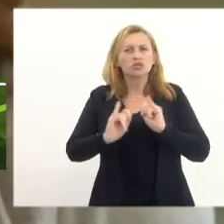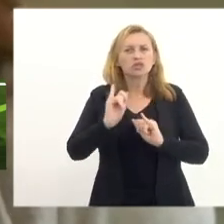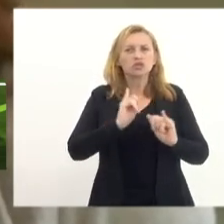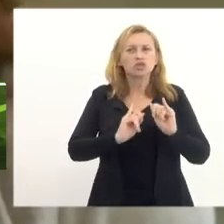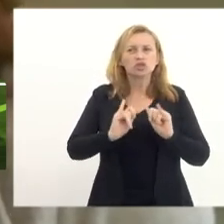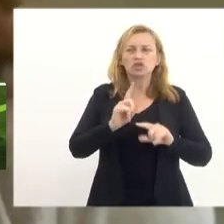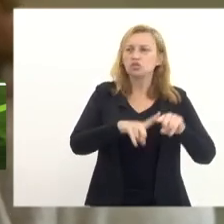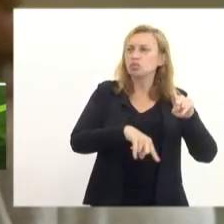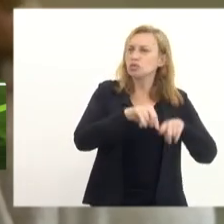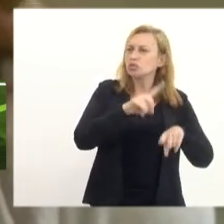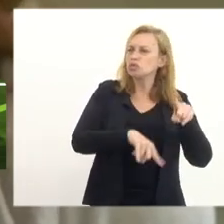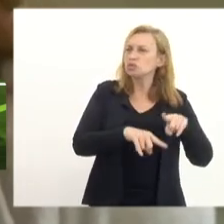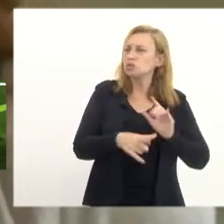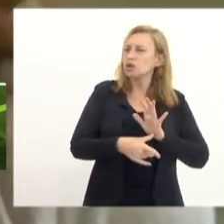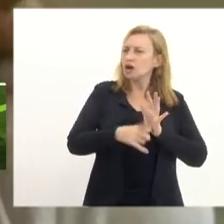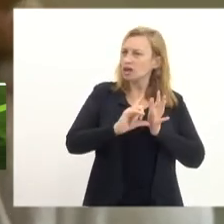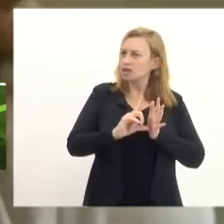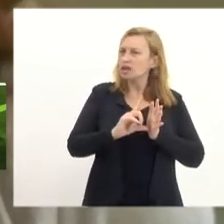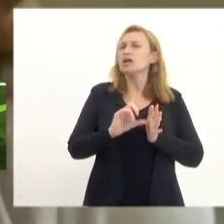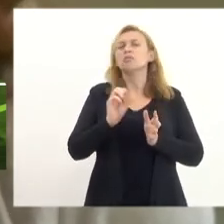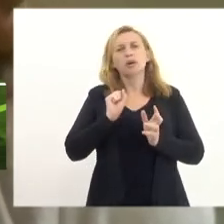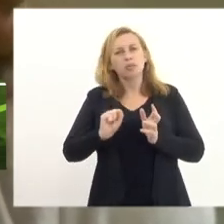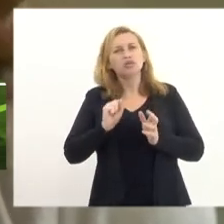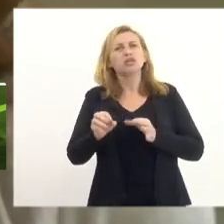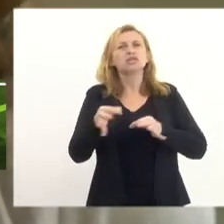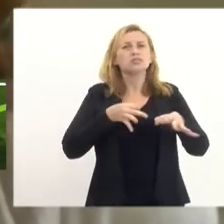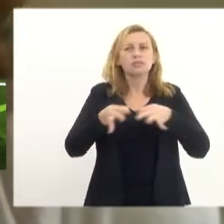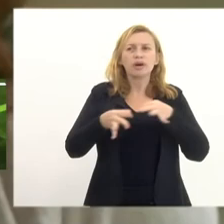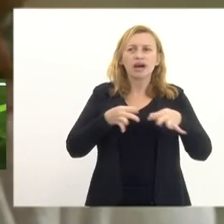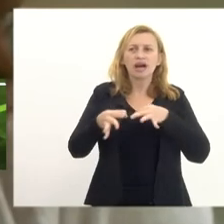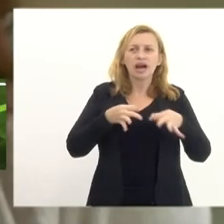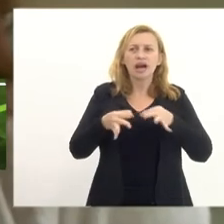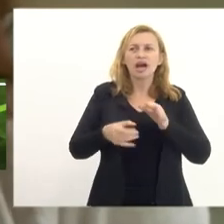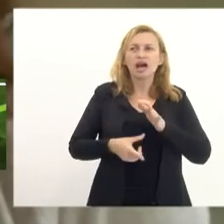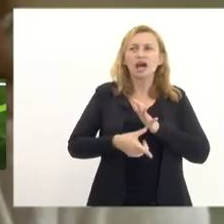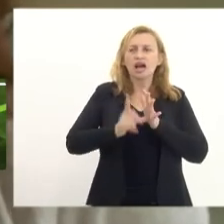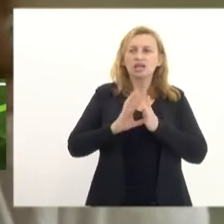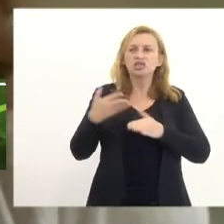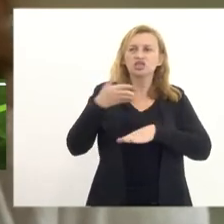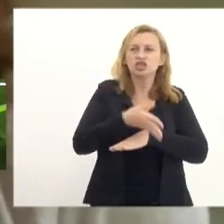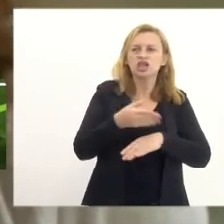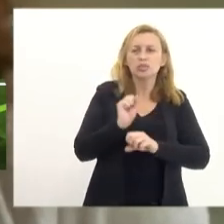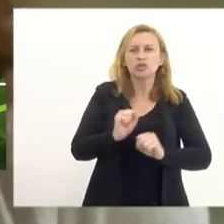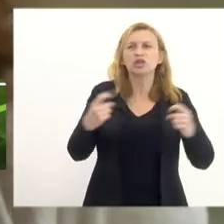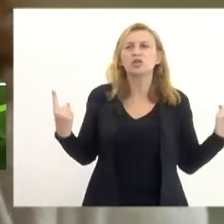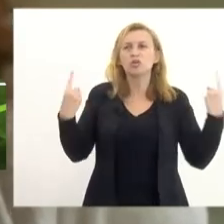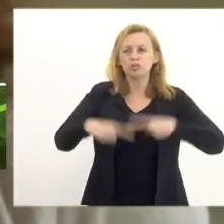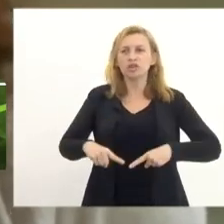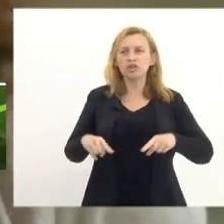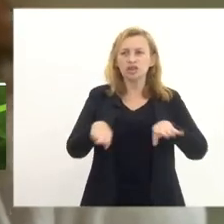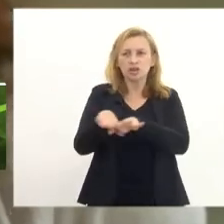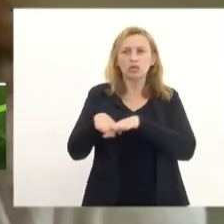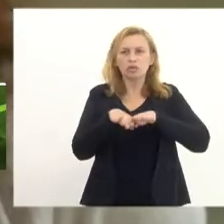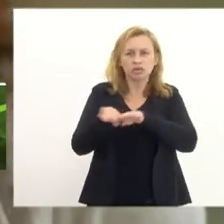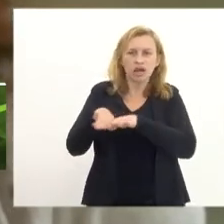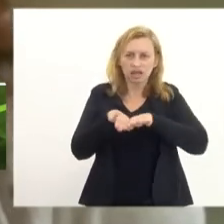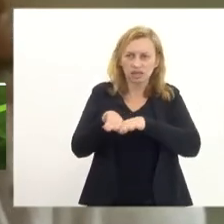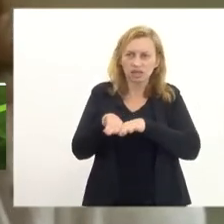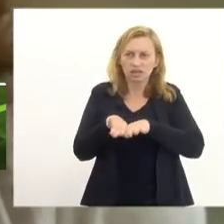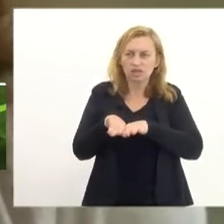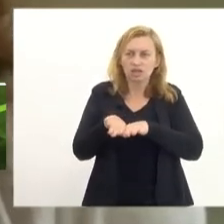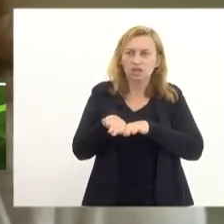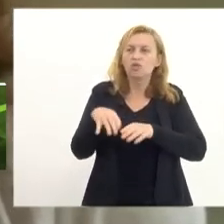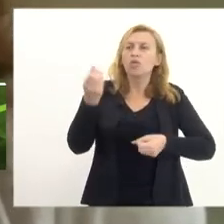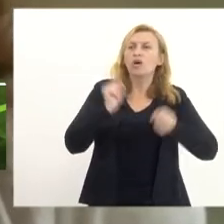com antecedência para poder se preparar e competir em igualdade de condições com a